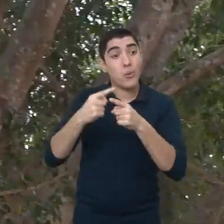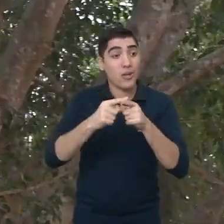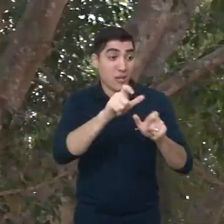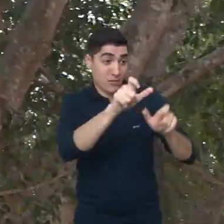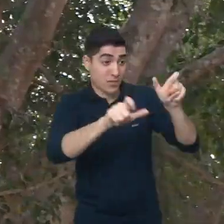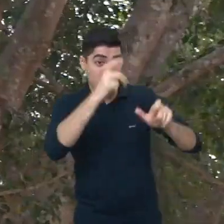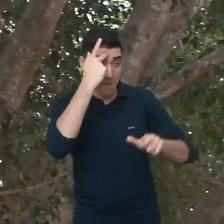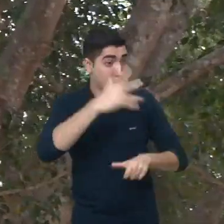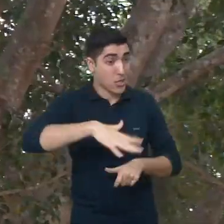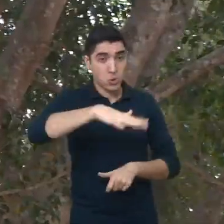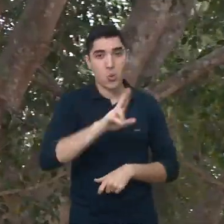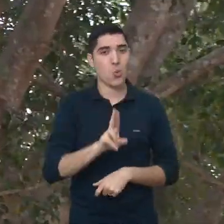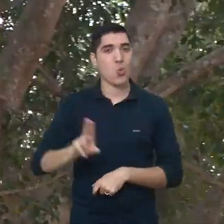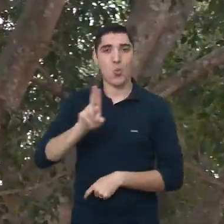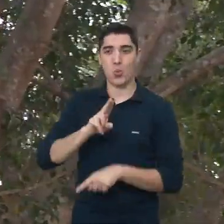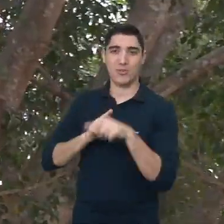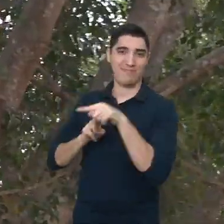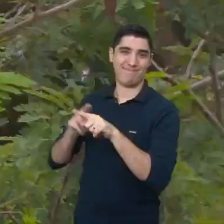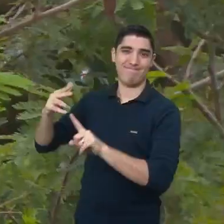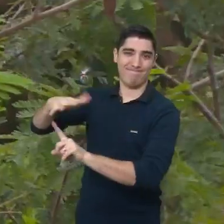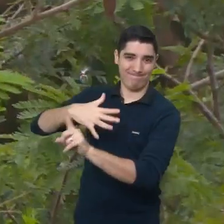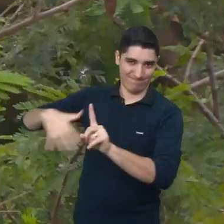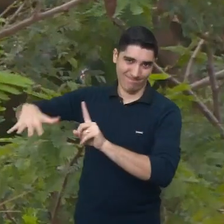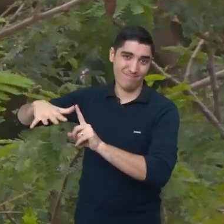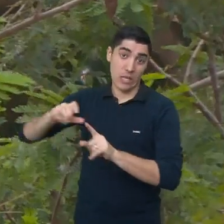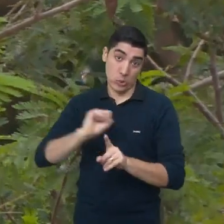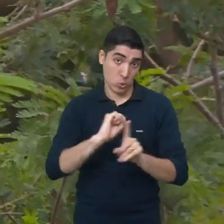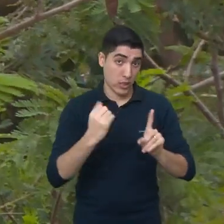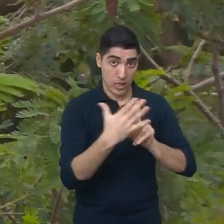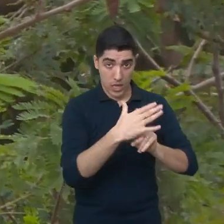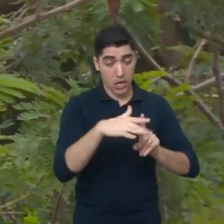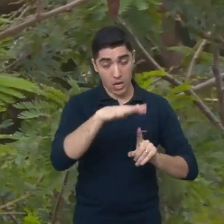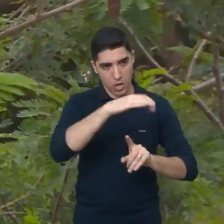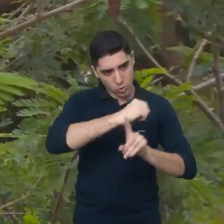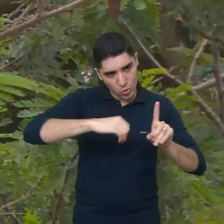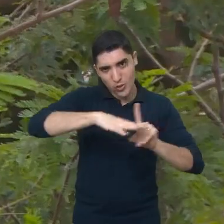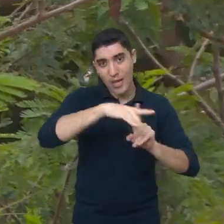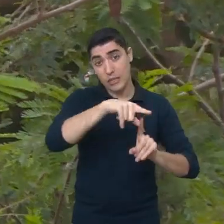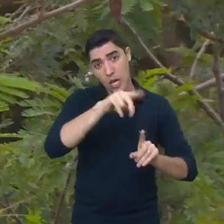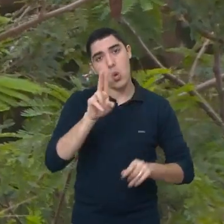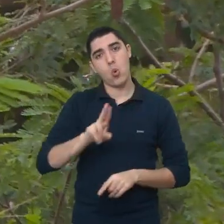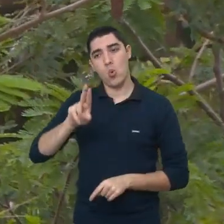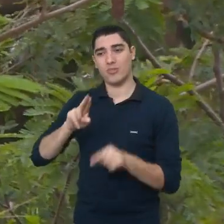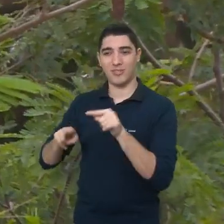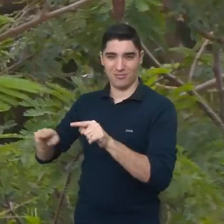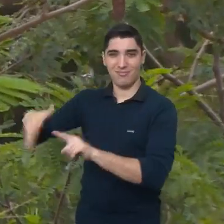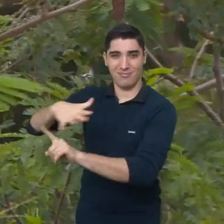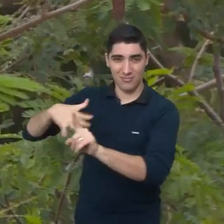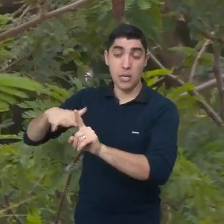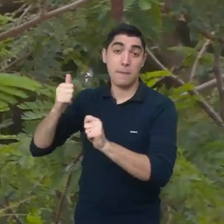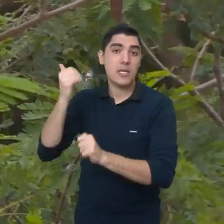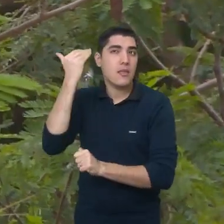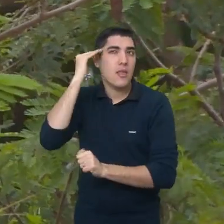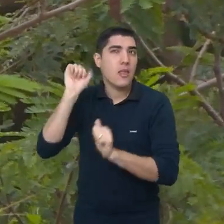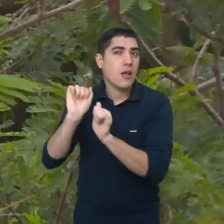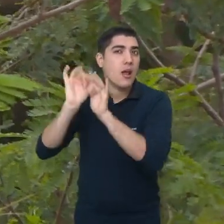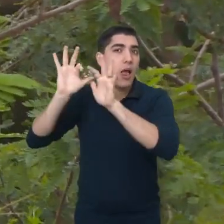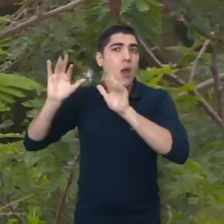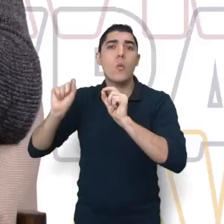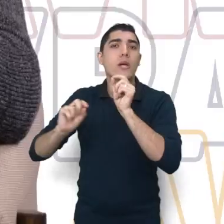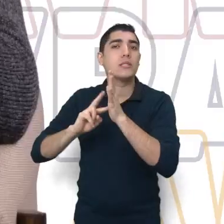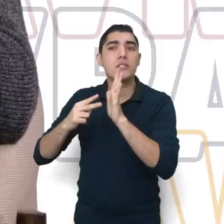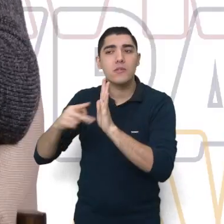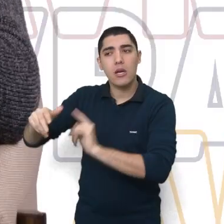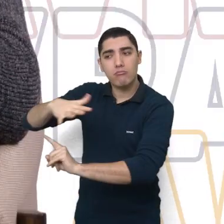comum da sociedade e cabe a nós então entendemos O que é meio ambiente para poder